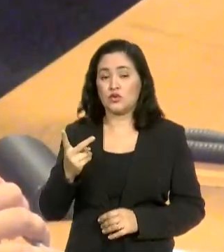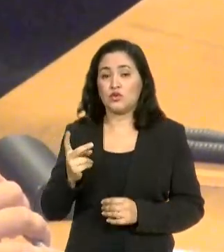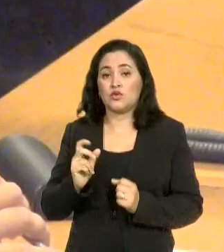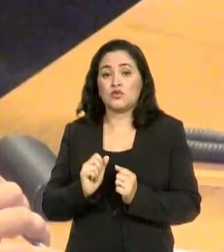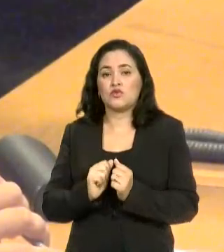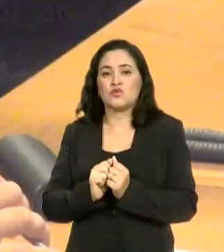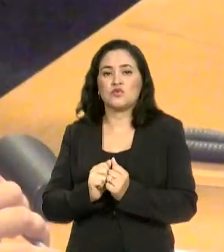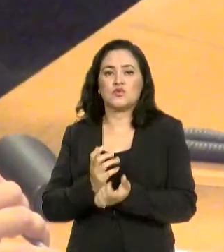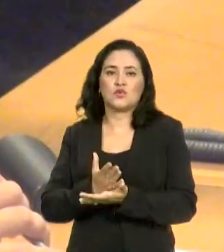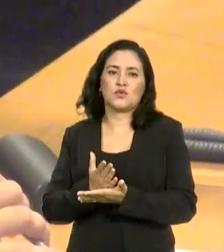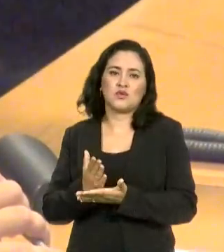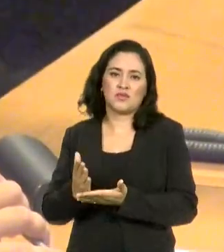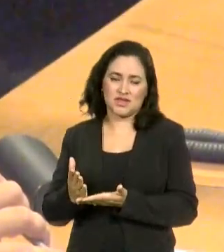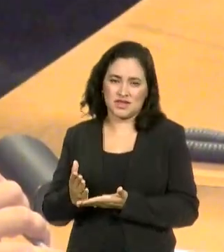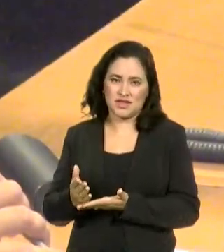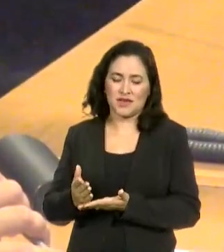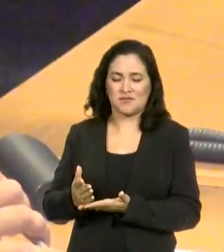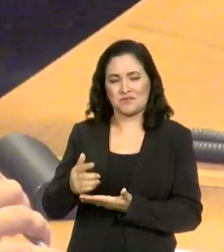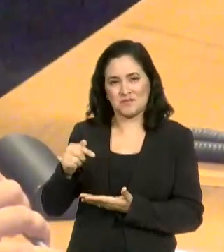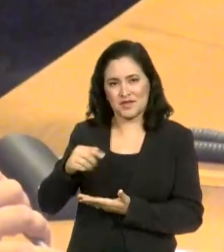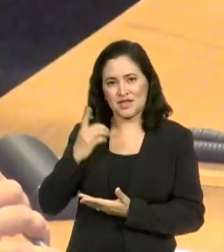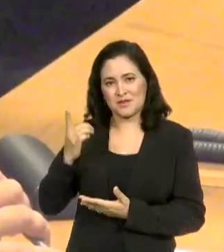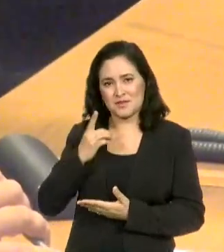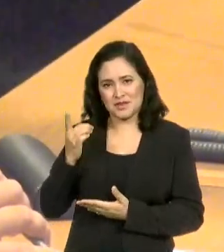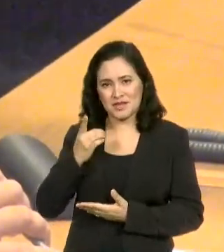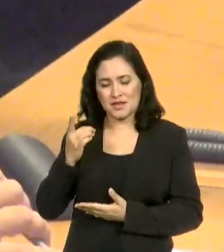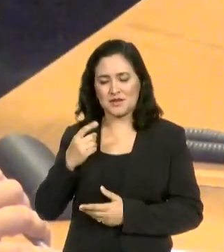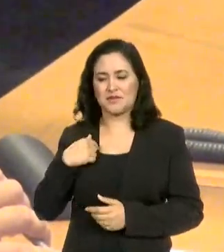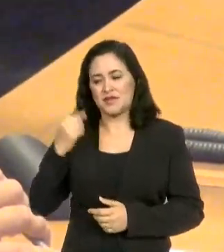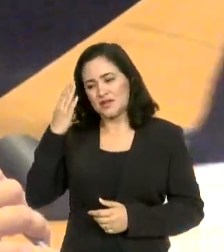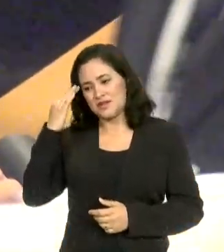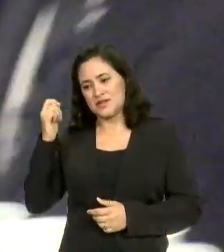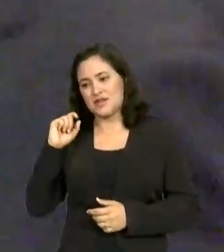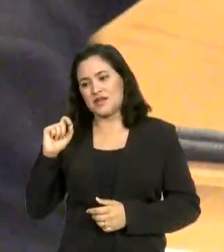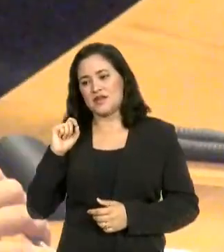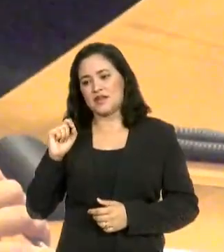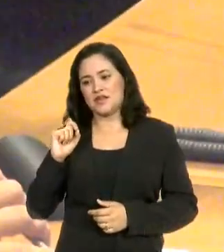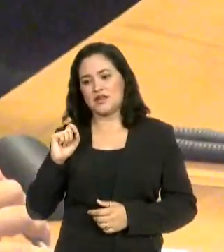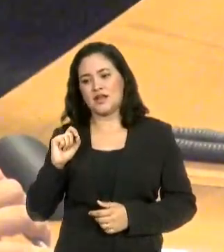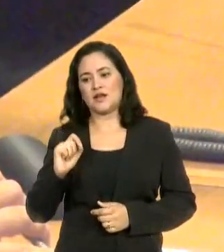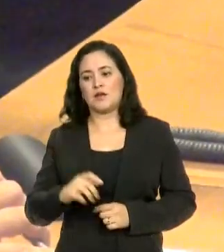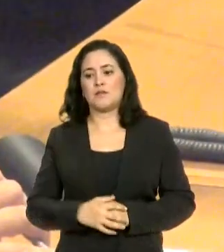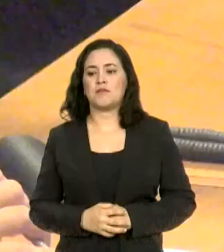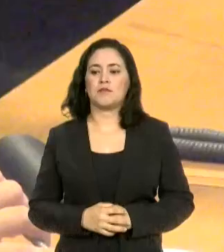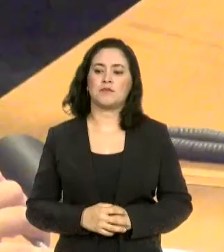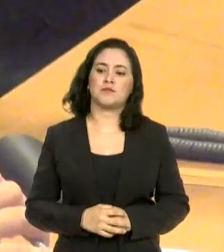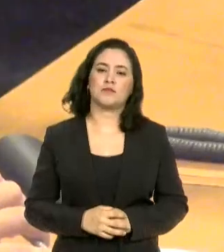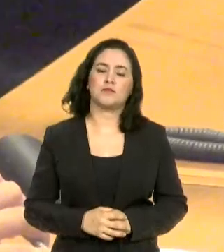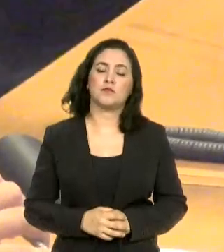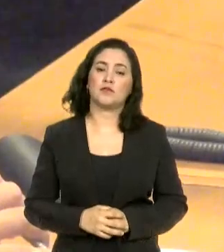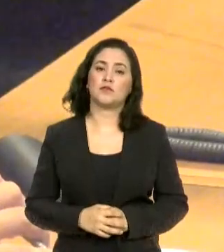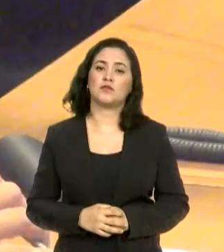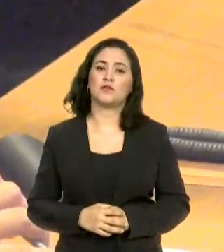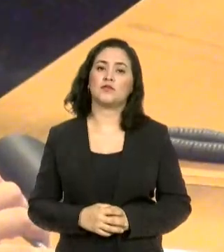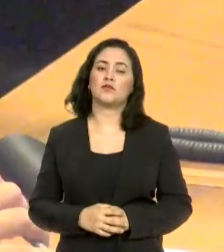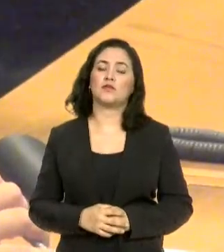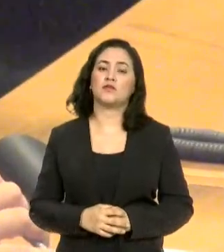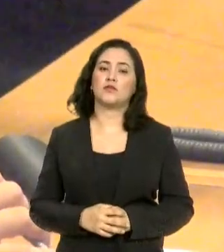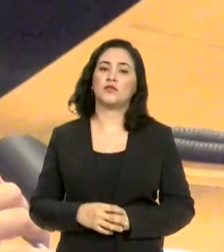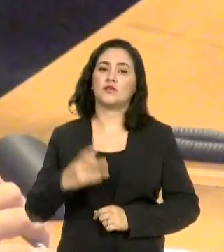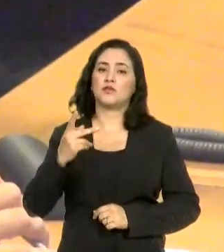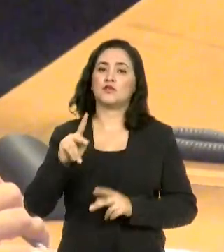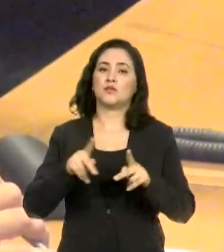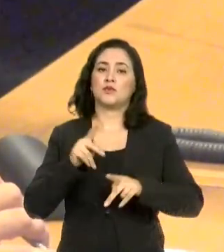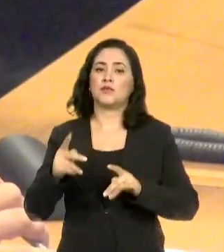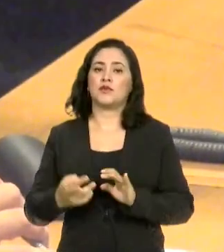Vossa Excelência. E tenho certeza que Vossa Excelência e o seu povo estará muito bem representado com